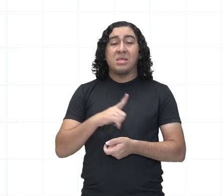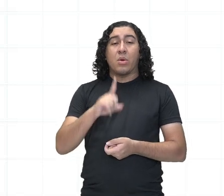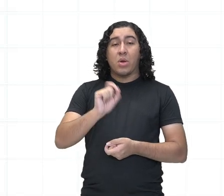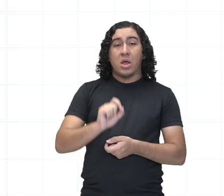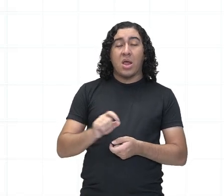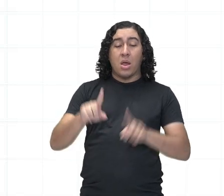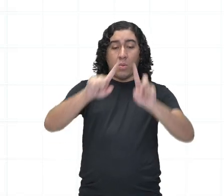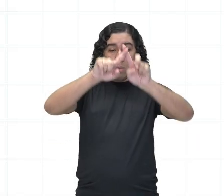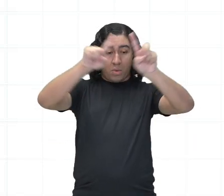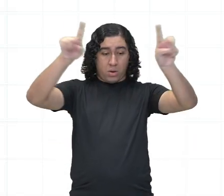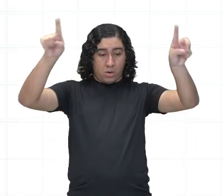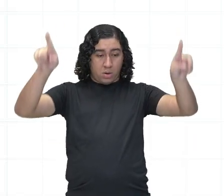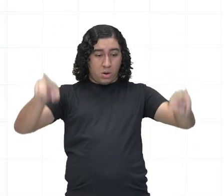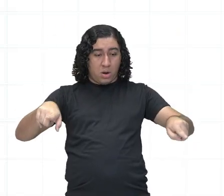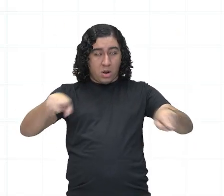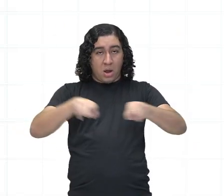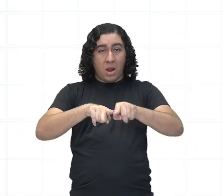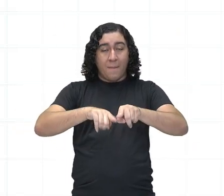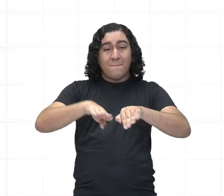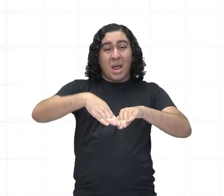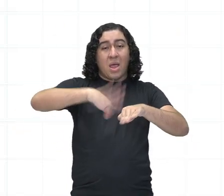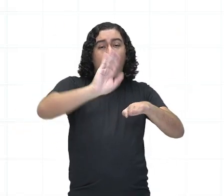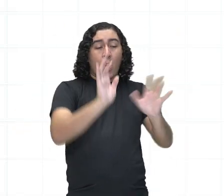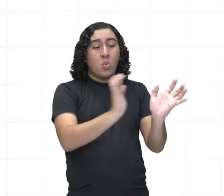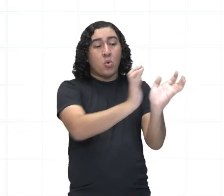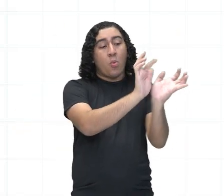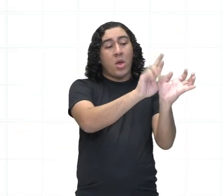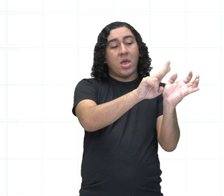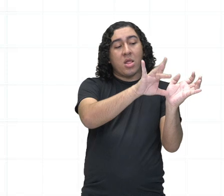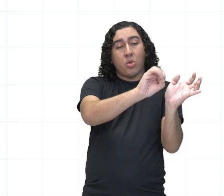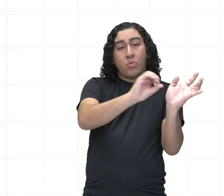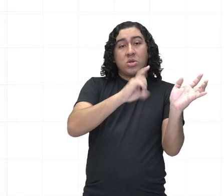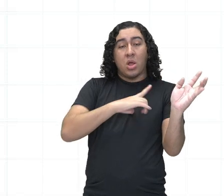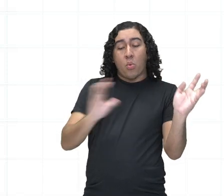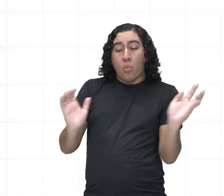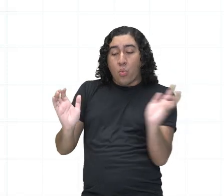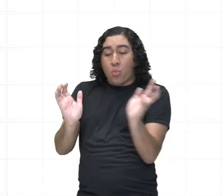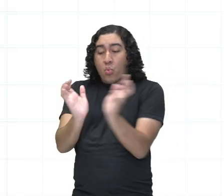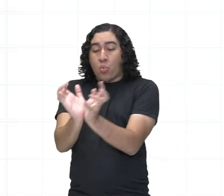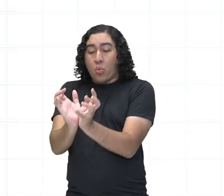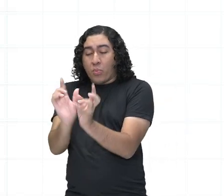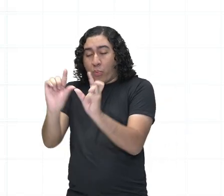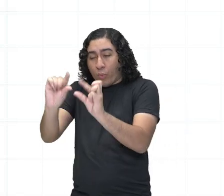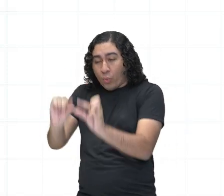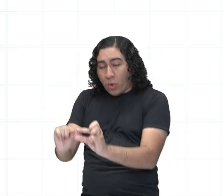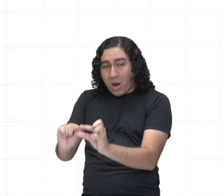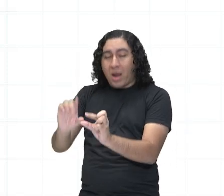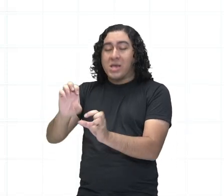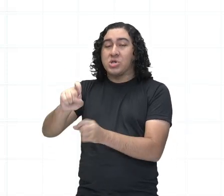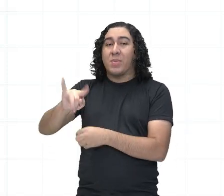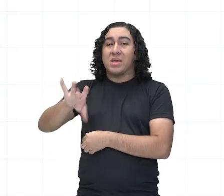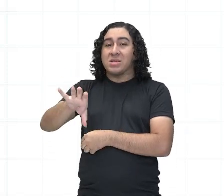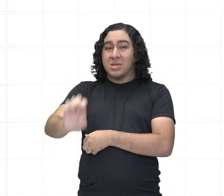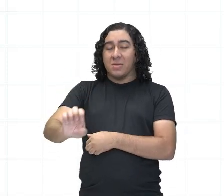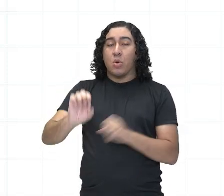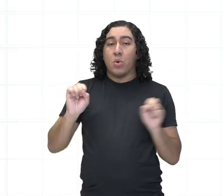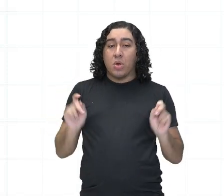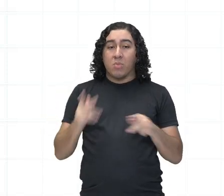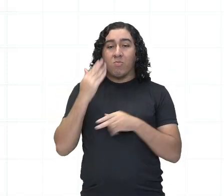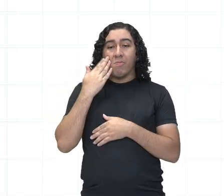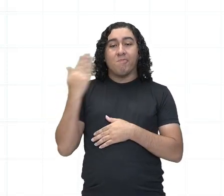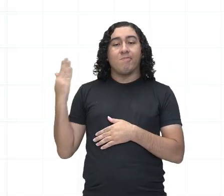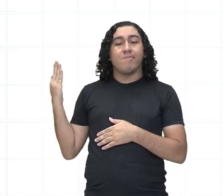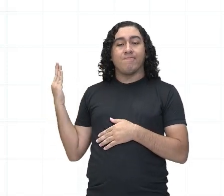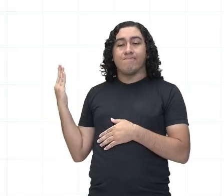que é o reino, tá? E a mais específica, que é a categoria de espécie, tá bom? Então, aí ilustra bem o